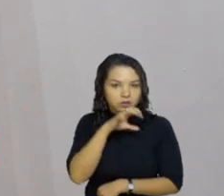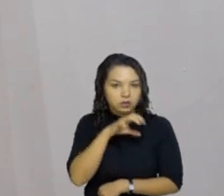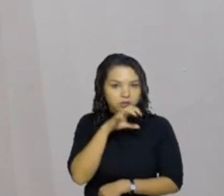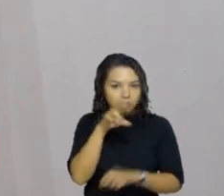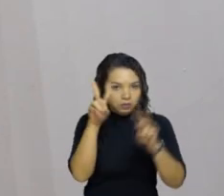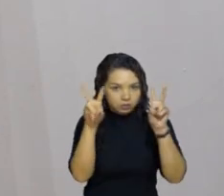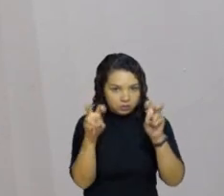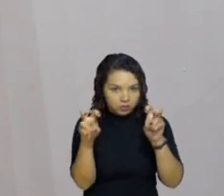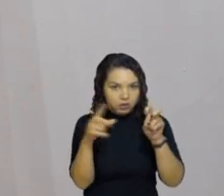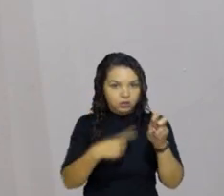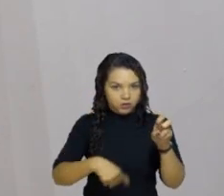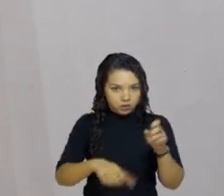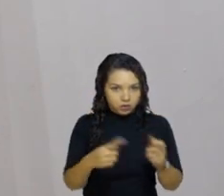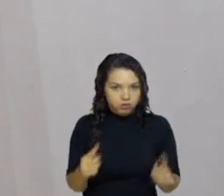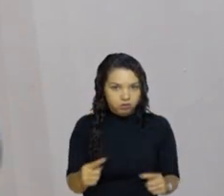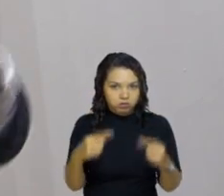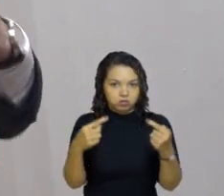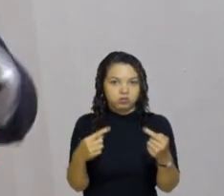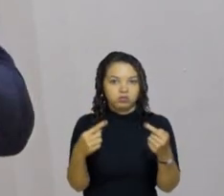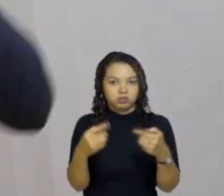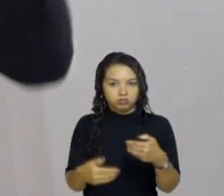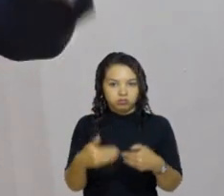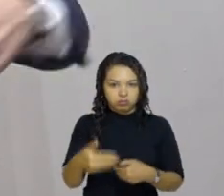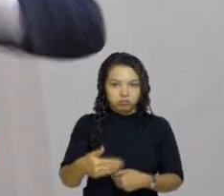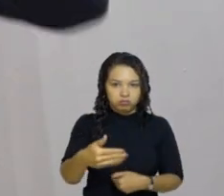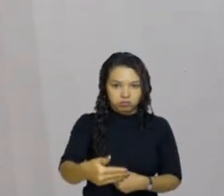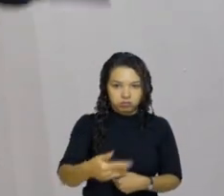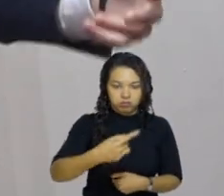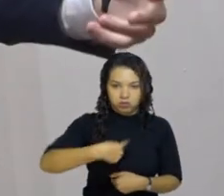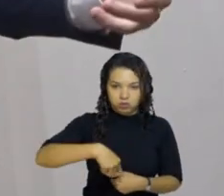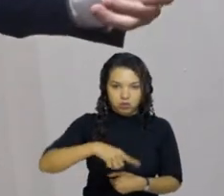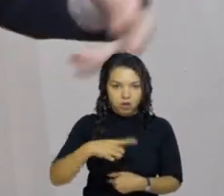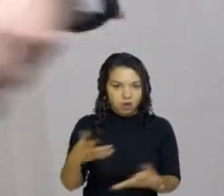que pretendemos combater cada vez mais. A gente não consegue, por